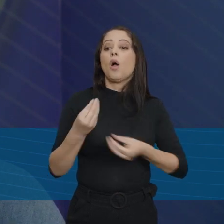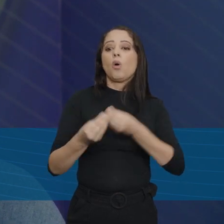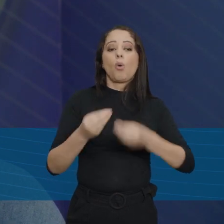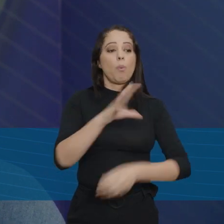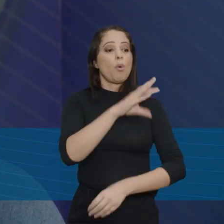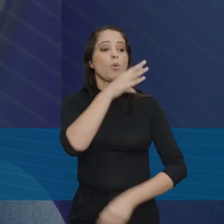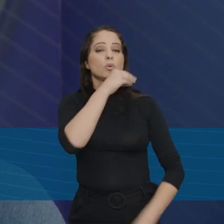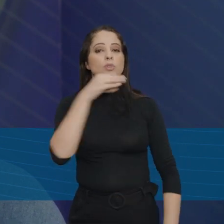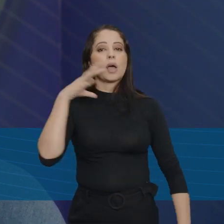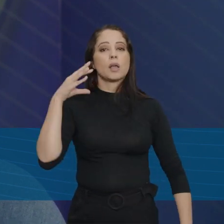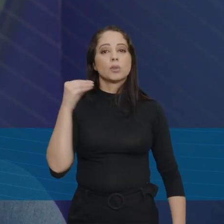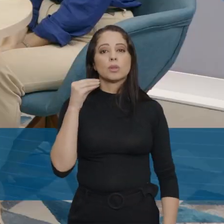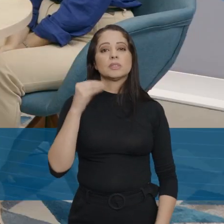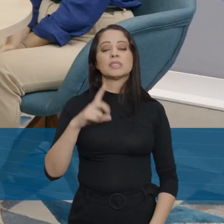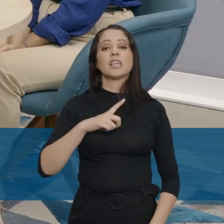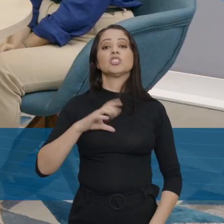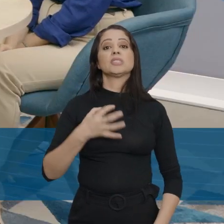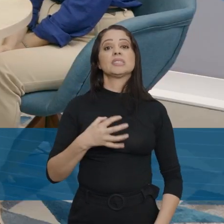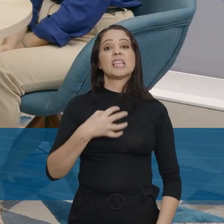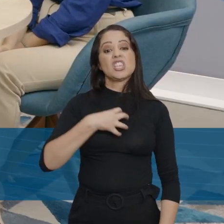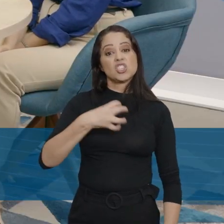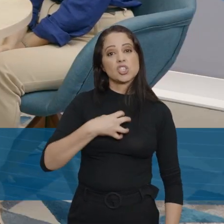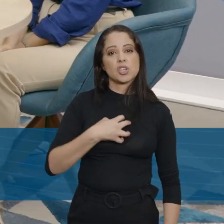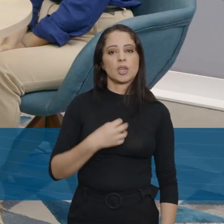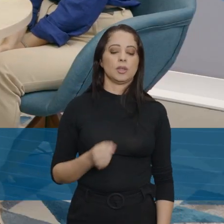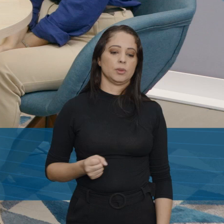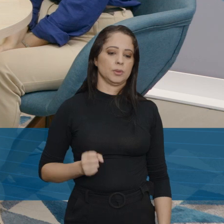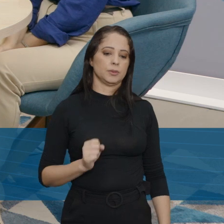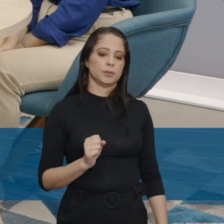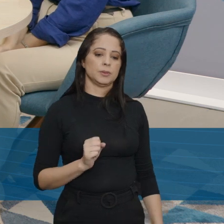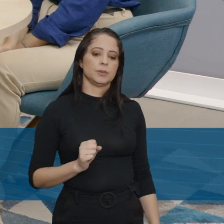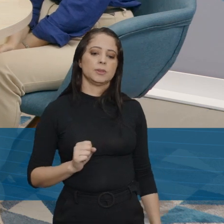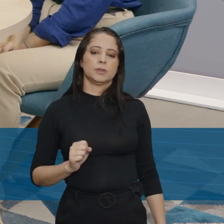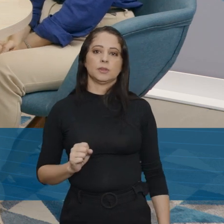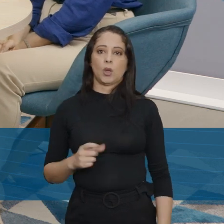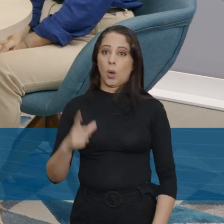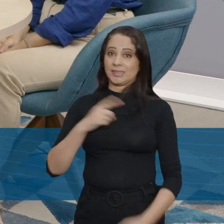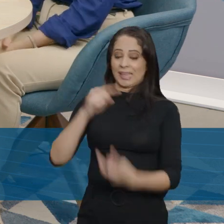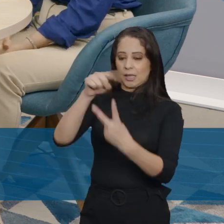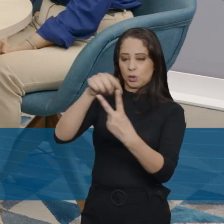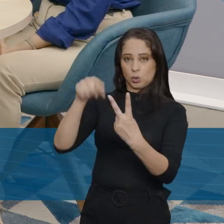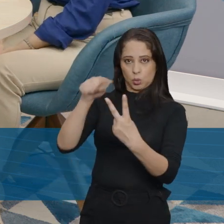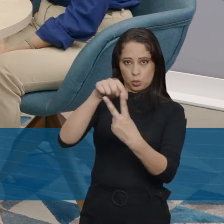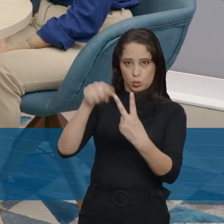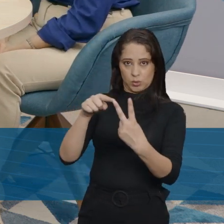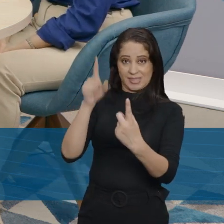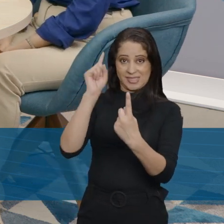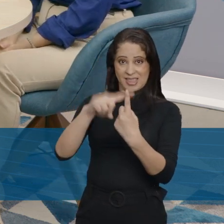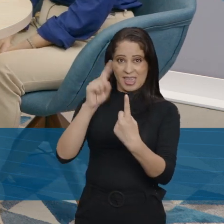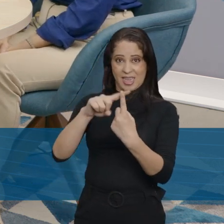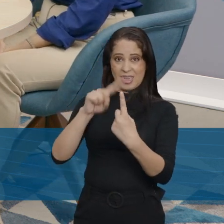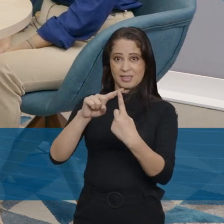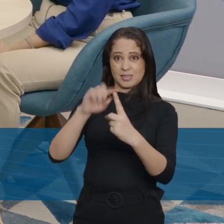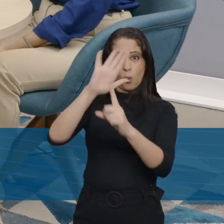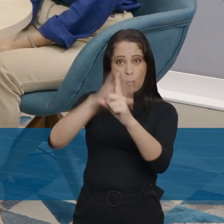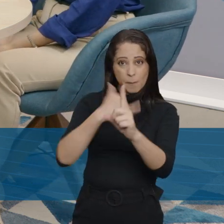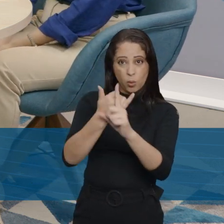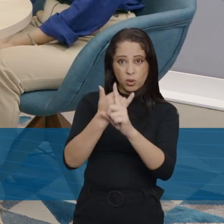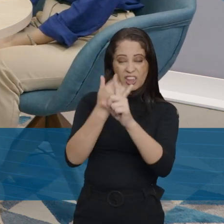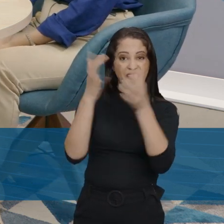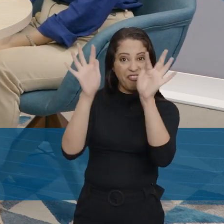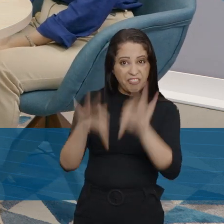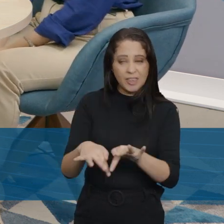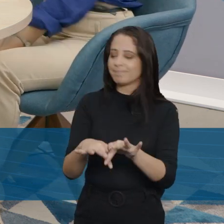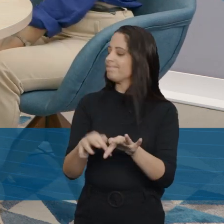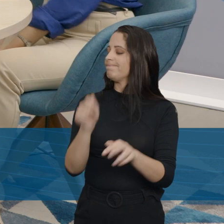gerações estão reagindo a isso? Percebe, né, na prática? Eu acho que a gente tem duas situações. Uma é o bullying não